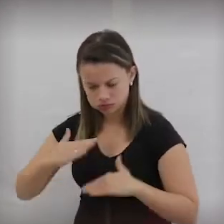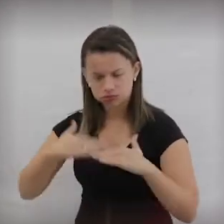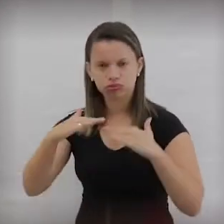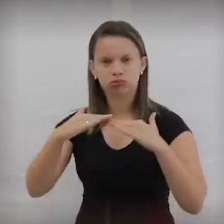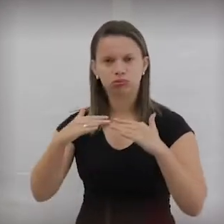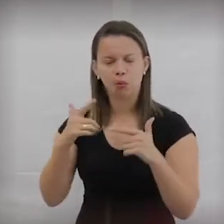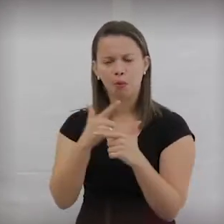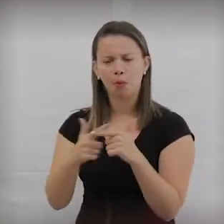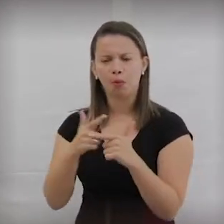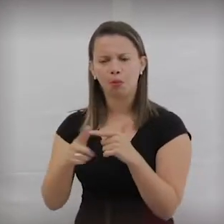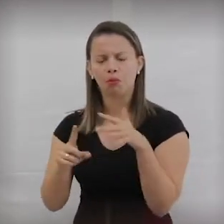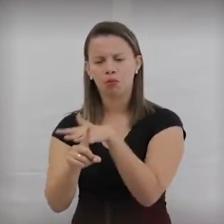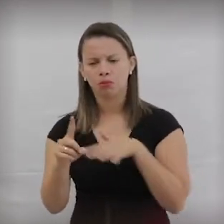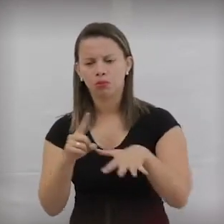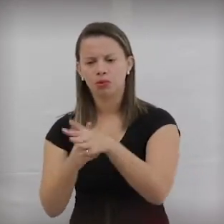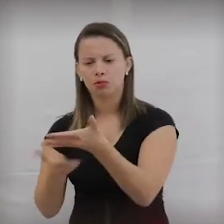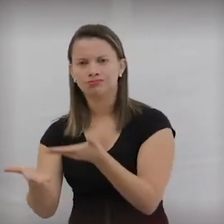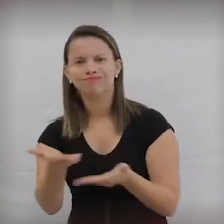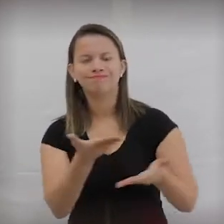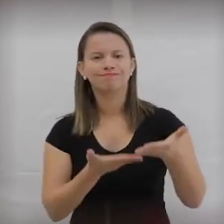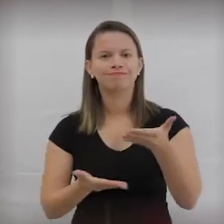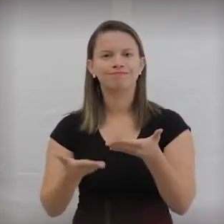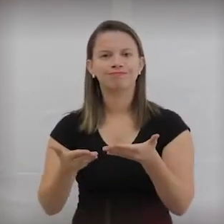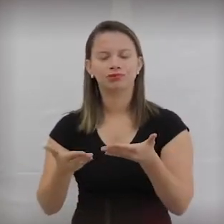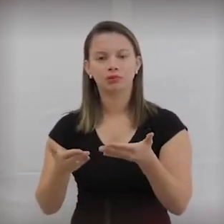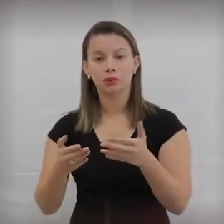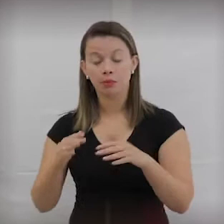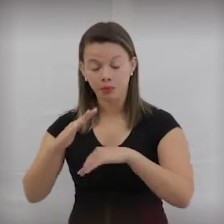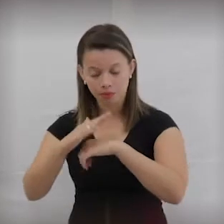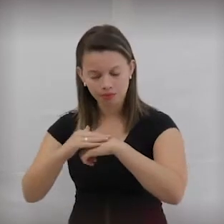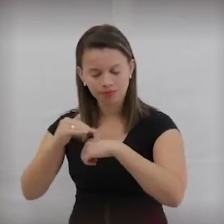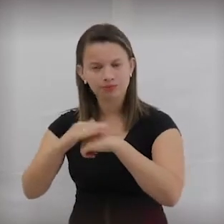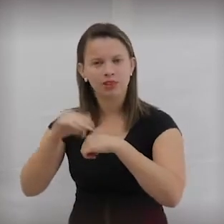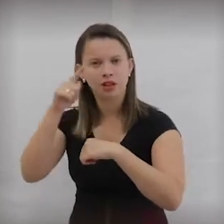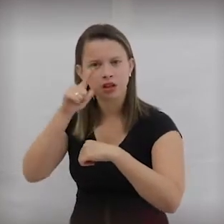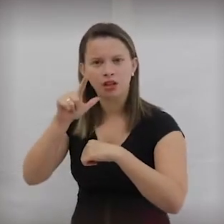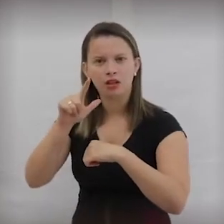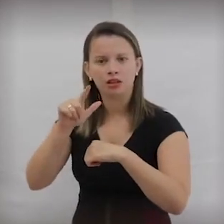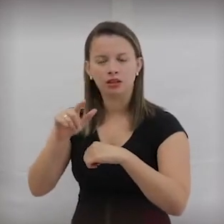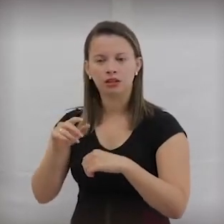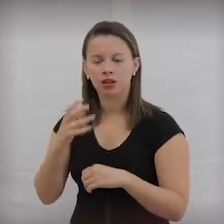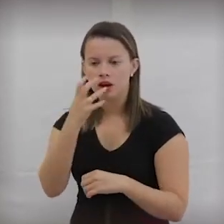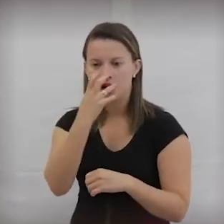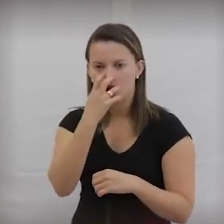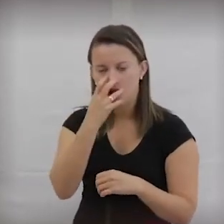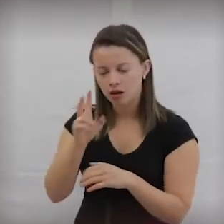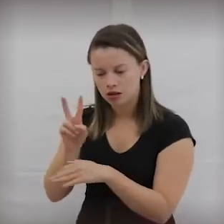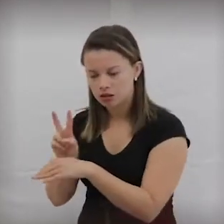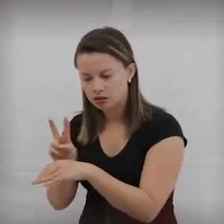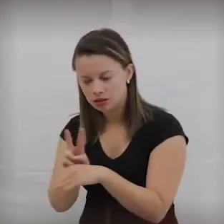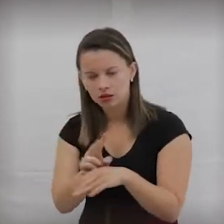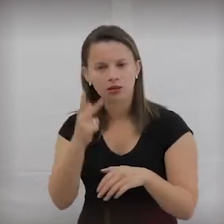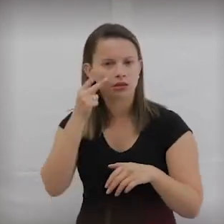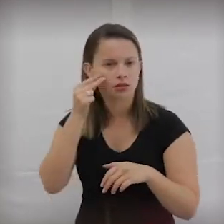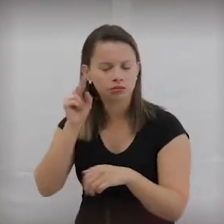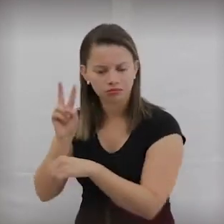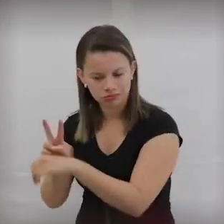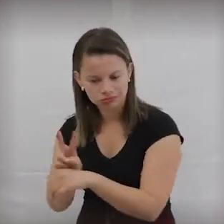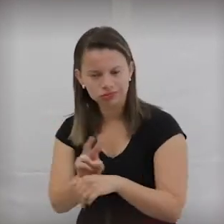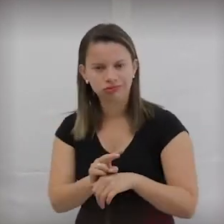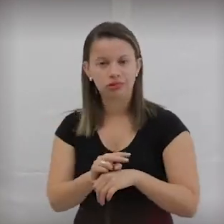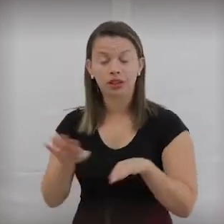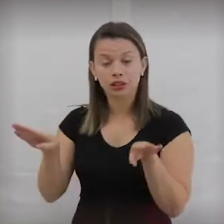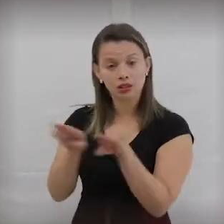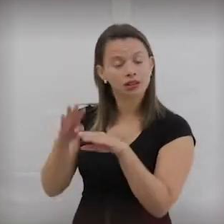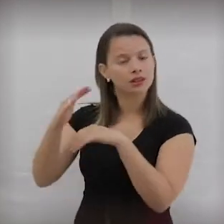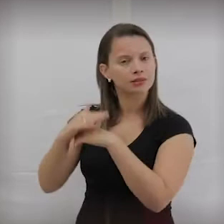menos problemas de relacionamento, terem mais afeto, terem muito mais cuidado com os animais domésticos, serem mais carinhosos. E chegaram